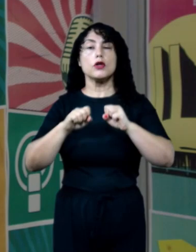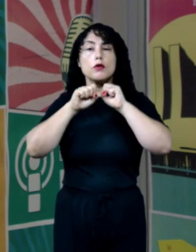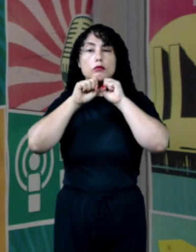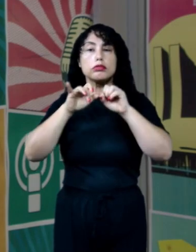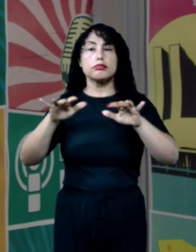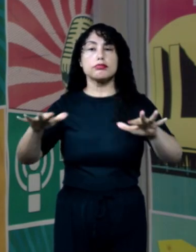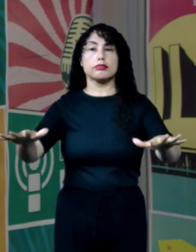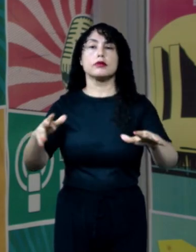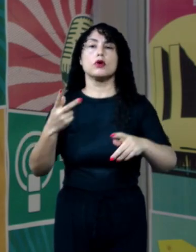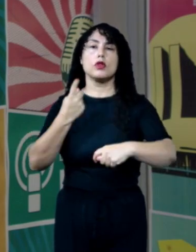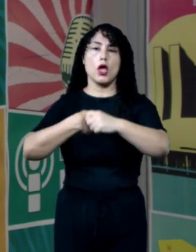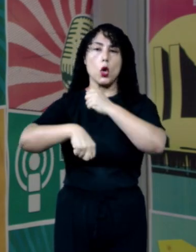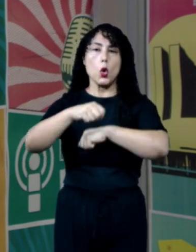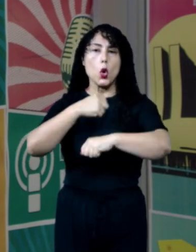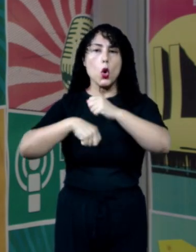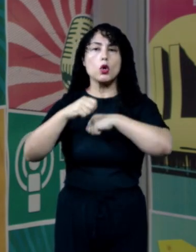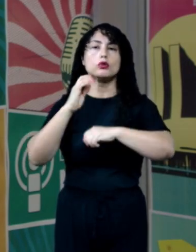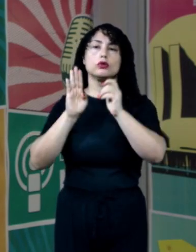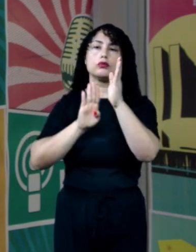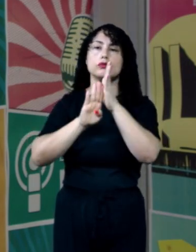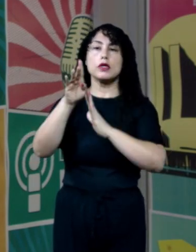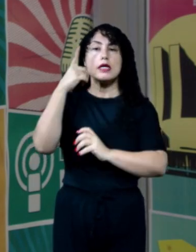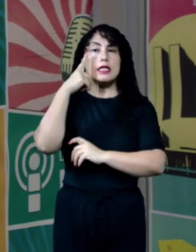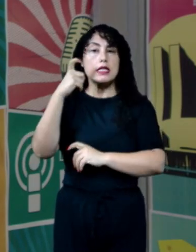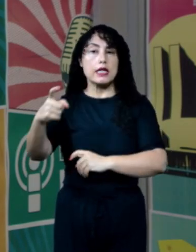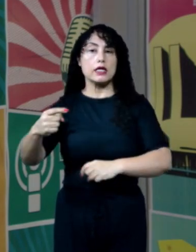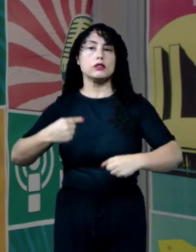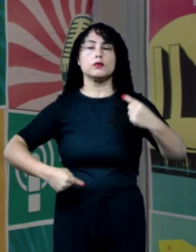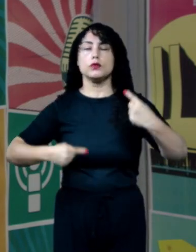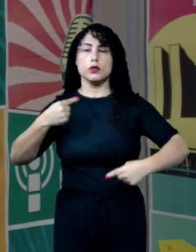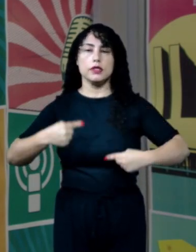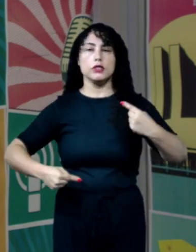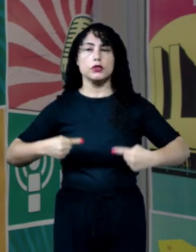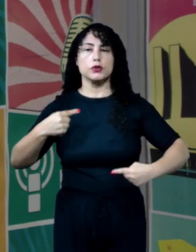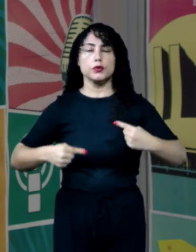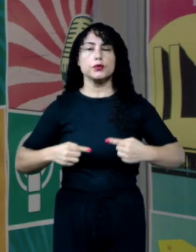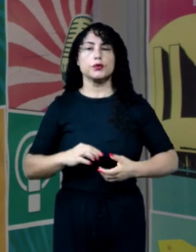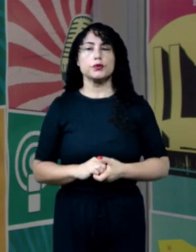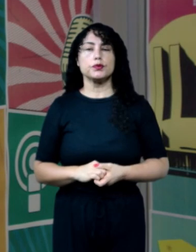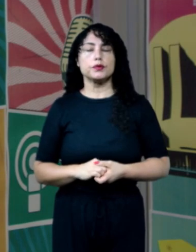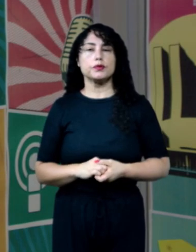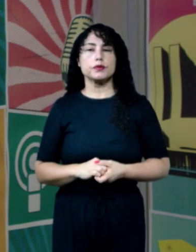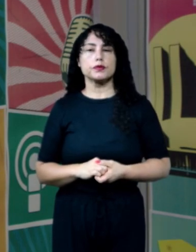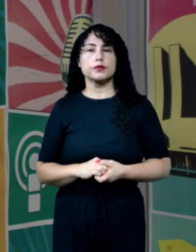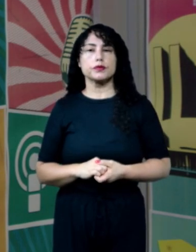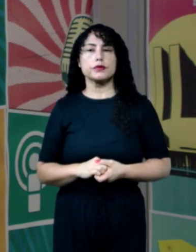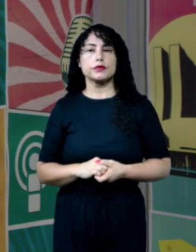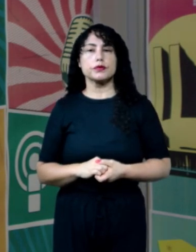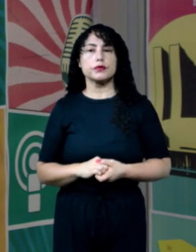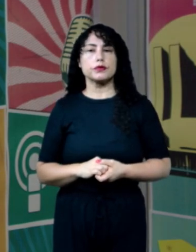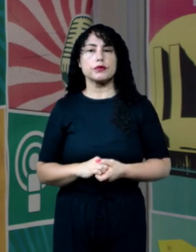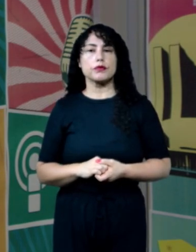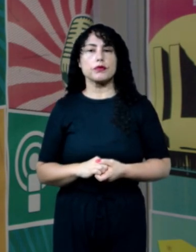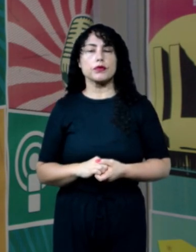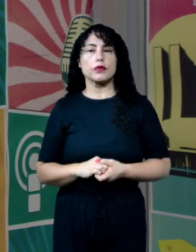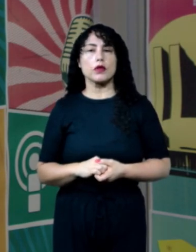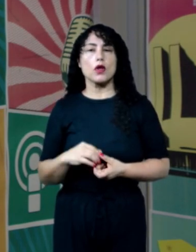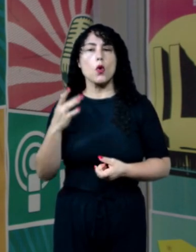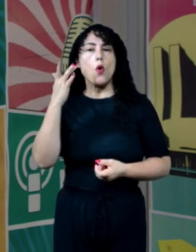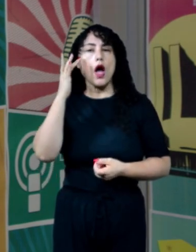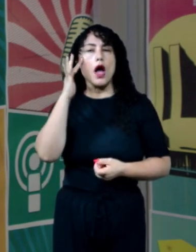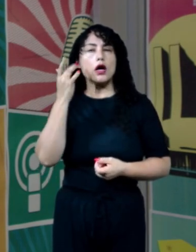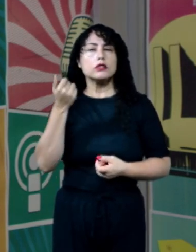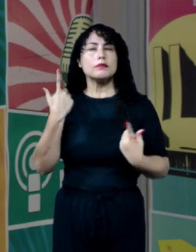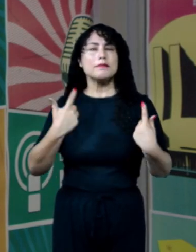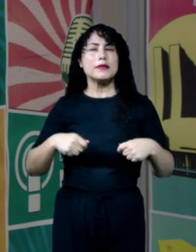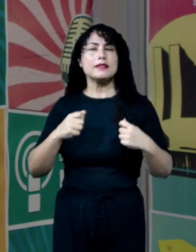seu negócio, né? E também os seus interesses políticos. Então, assim, eu acho assim, que a gente